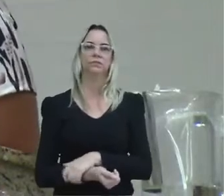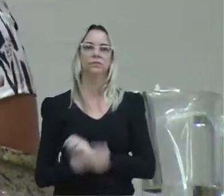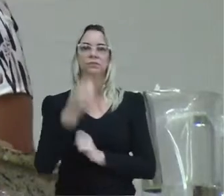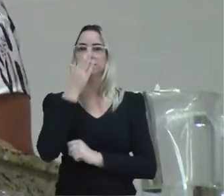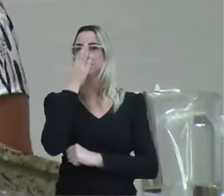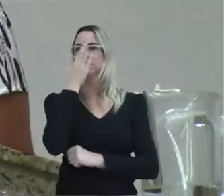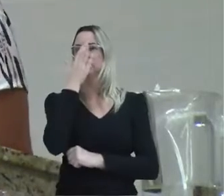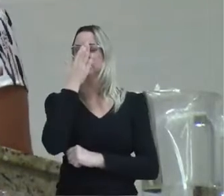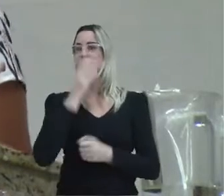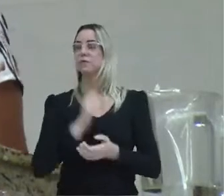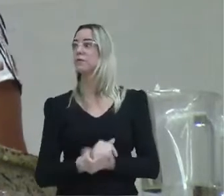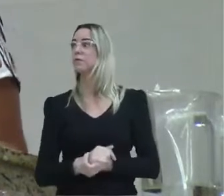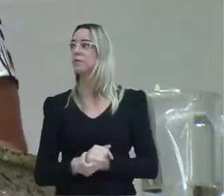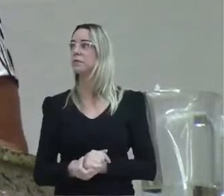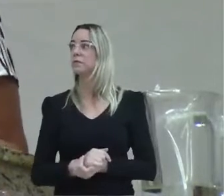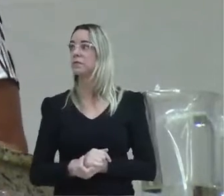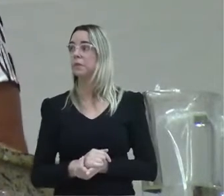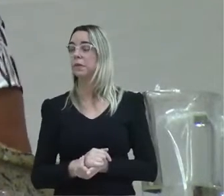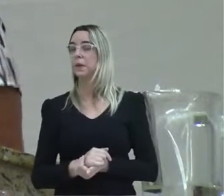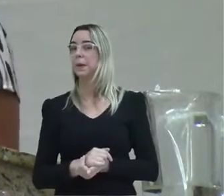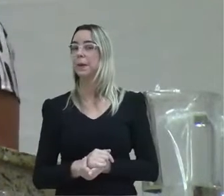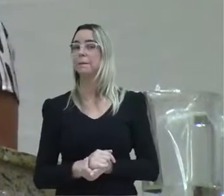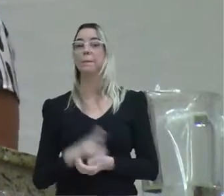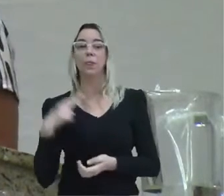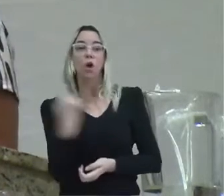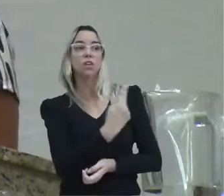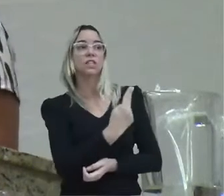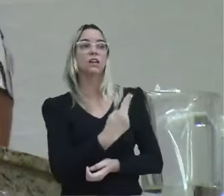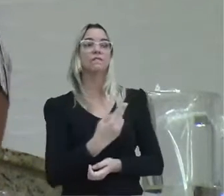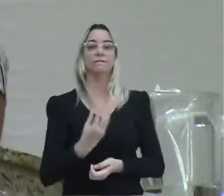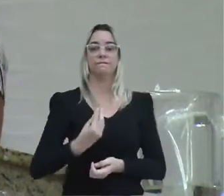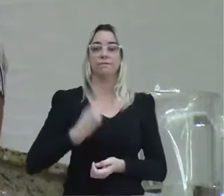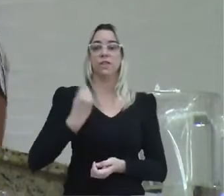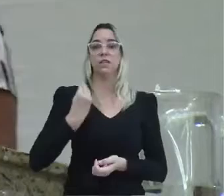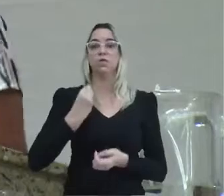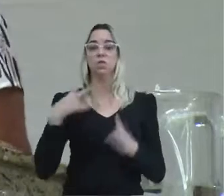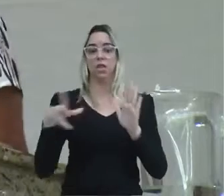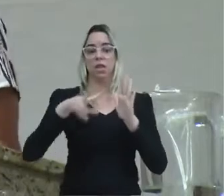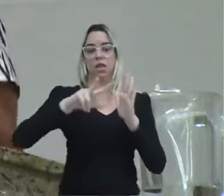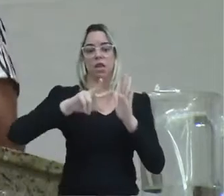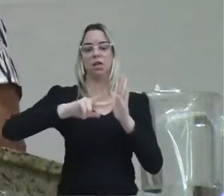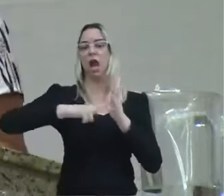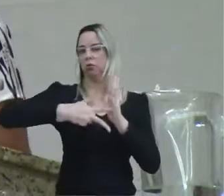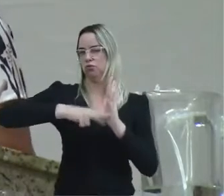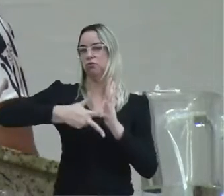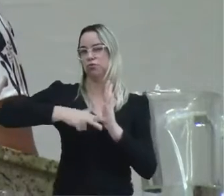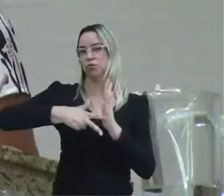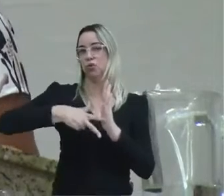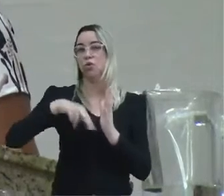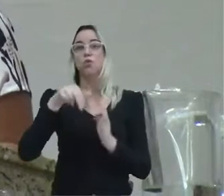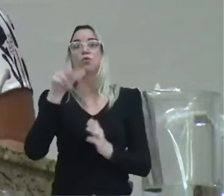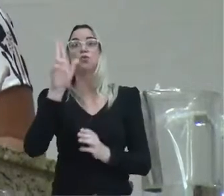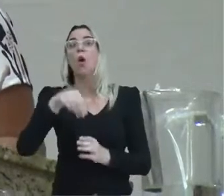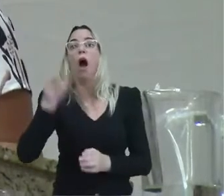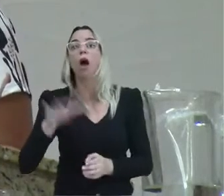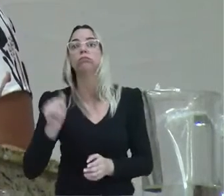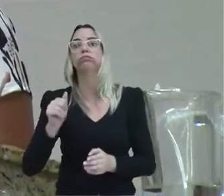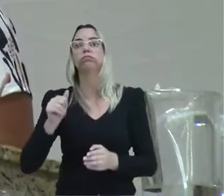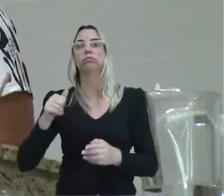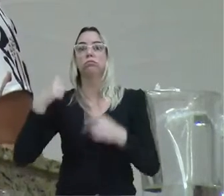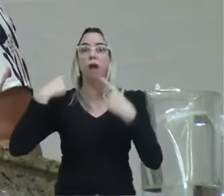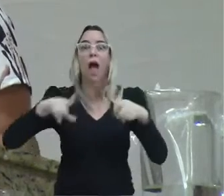E aí, caros vereadores, a nossa vinda, o sindicato, ele jamais tem o papel de